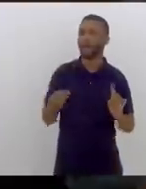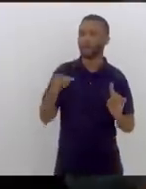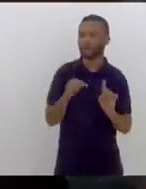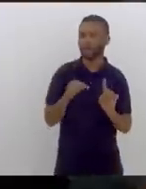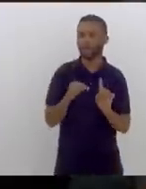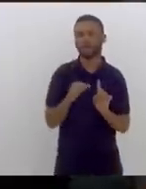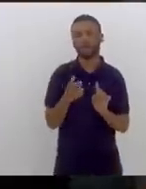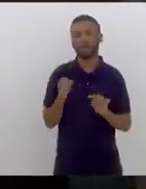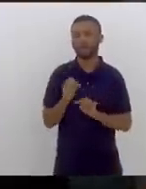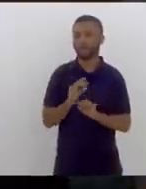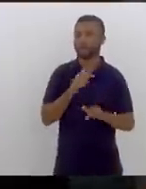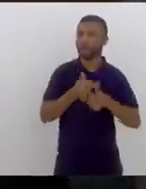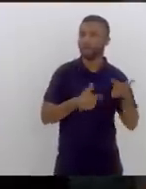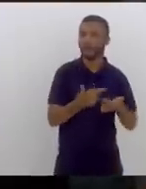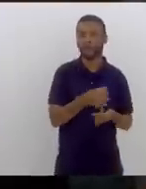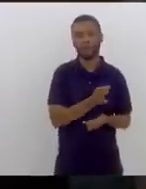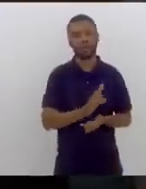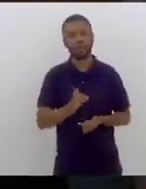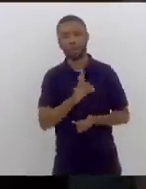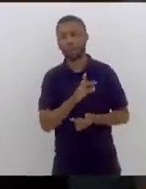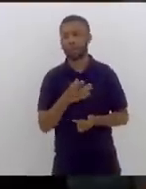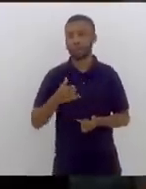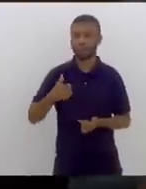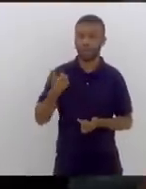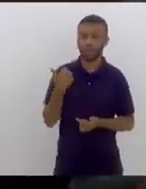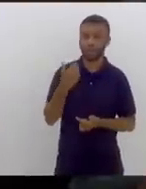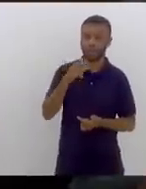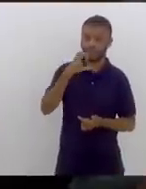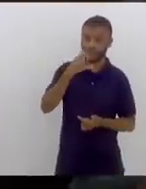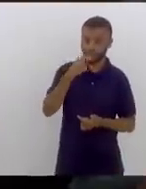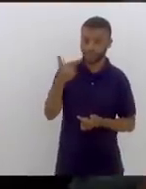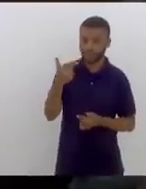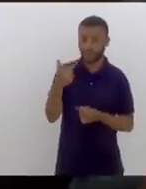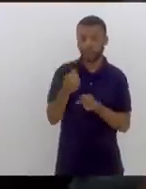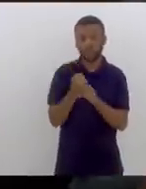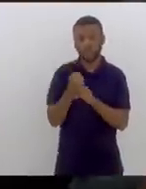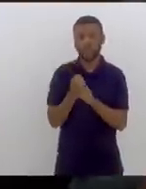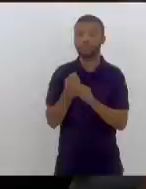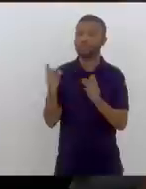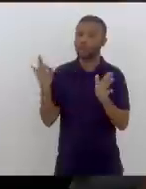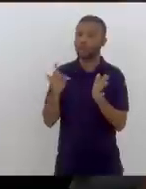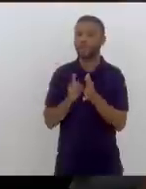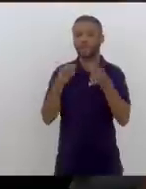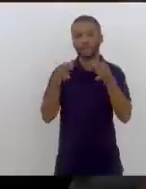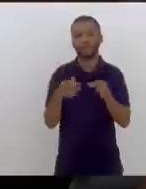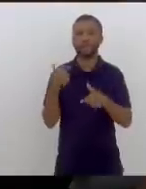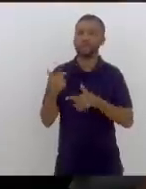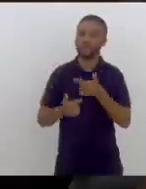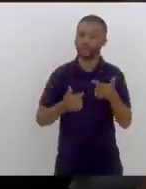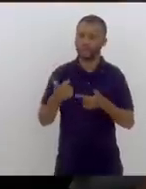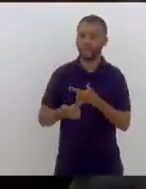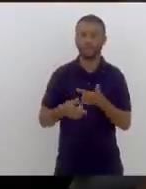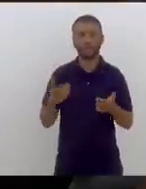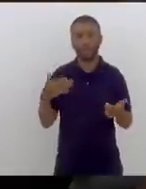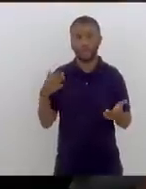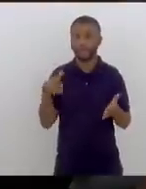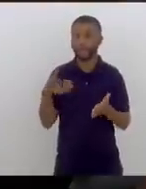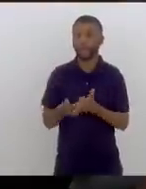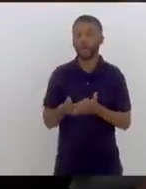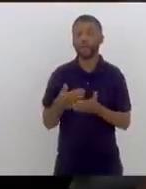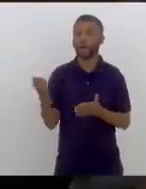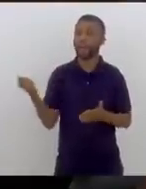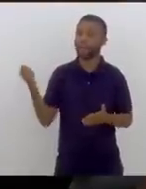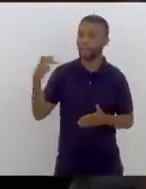na Nativa mas não trabalhou é claro já computou 52 anos de efetivo serviço e imediatamente passou para